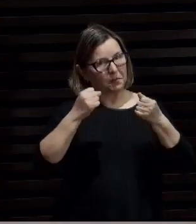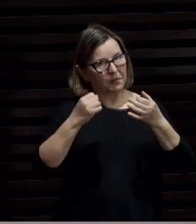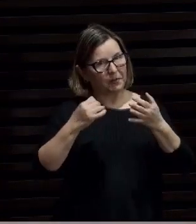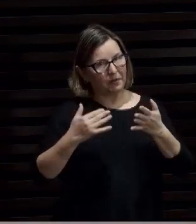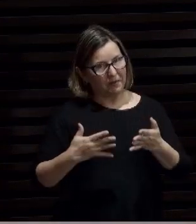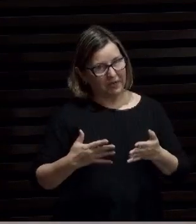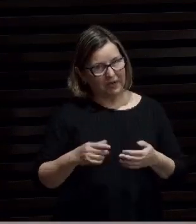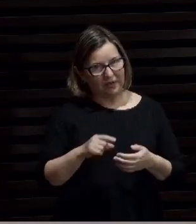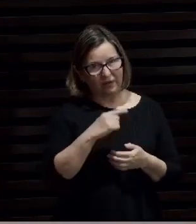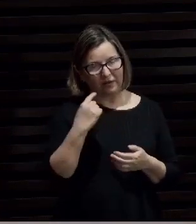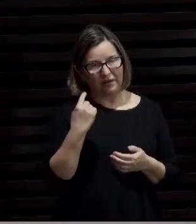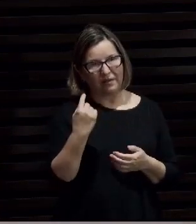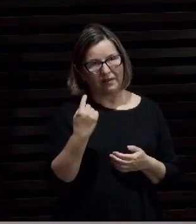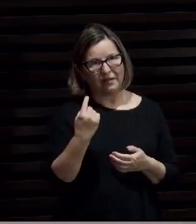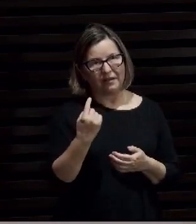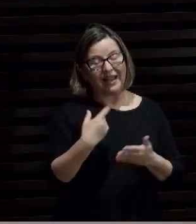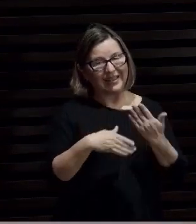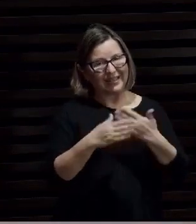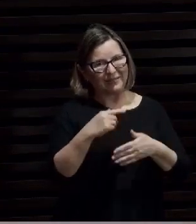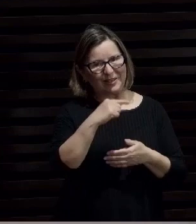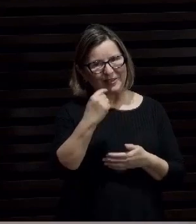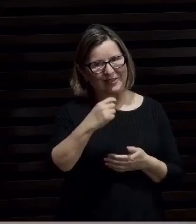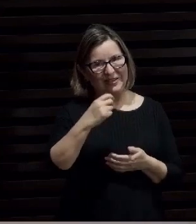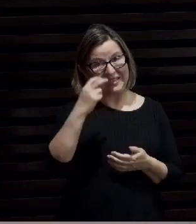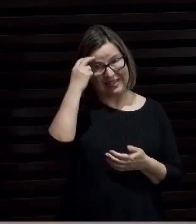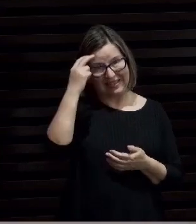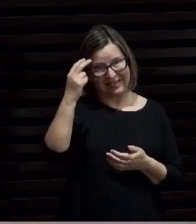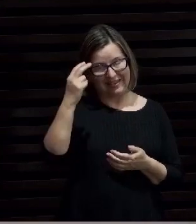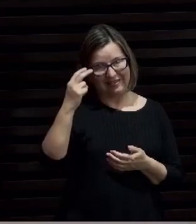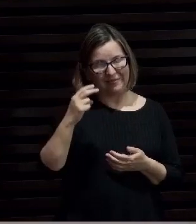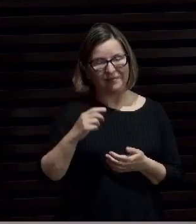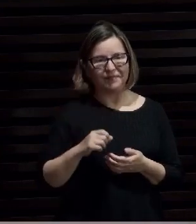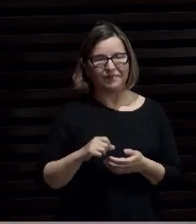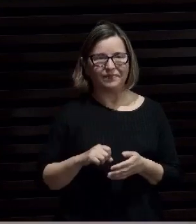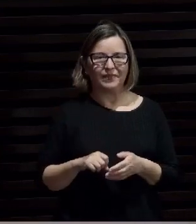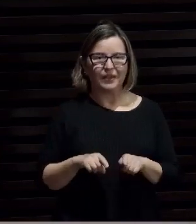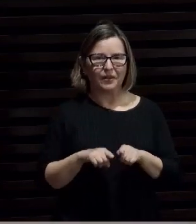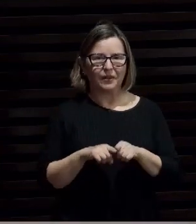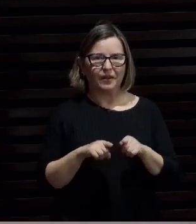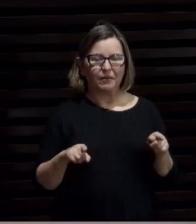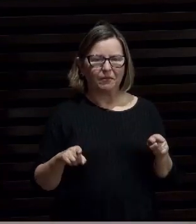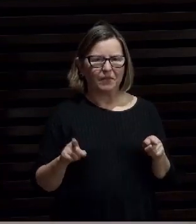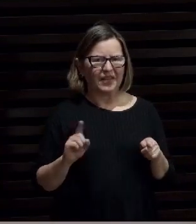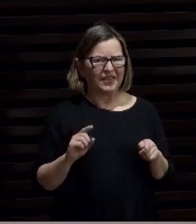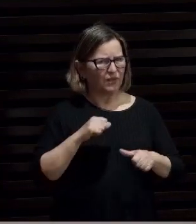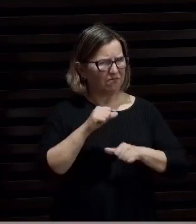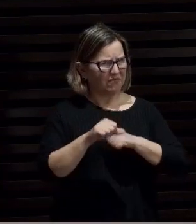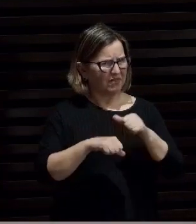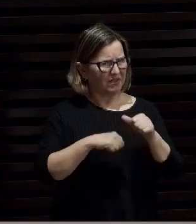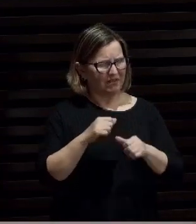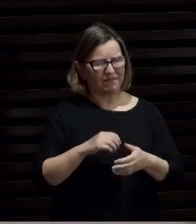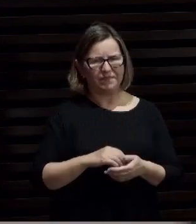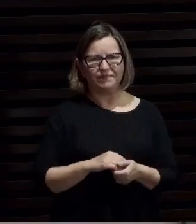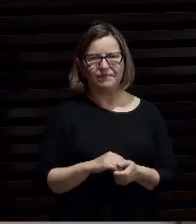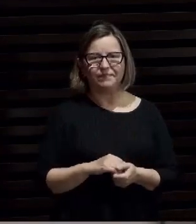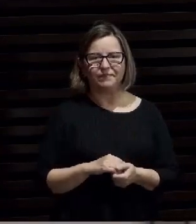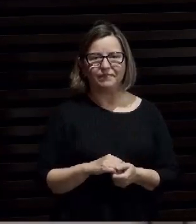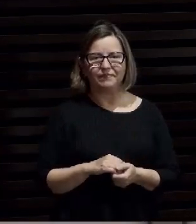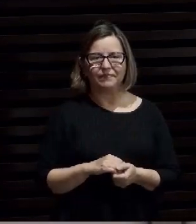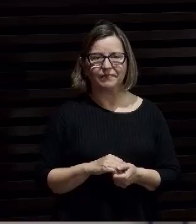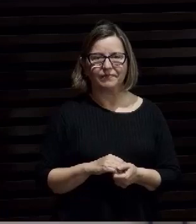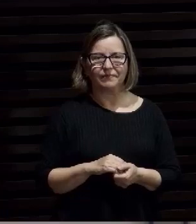nossa inteligência, mas nós não precisamos adoçar o Evangelho como ele tem sido adoçado por aí. Nós não